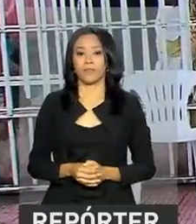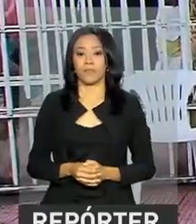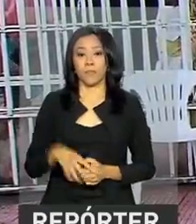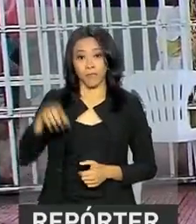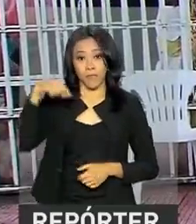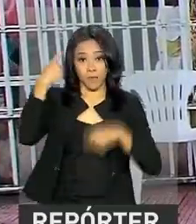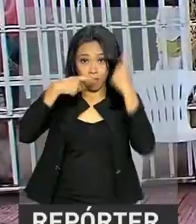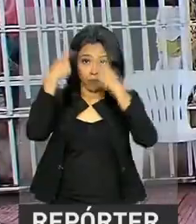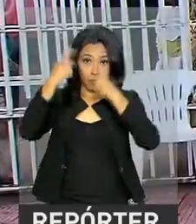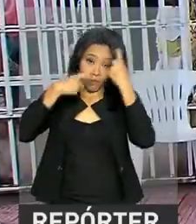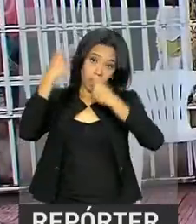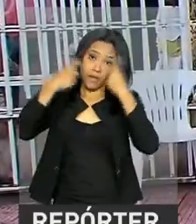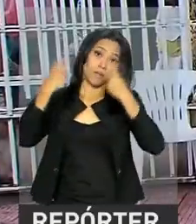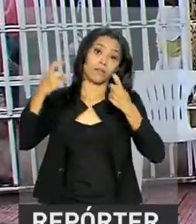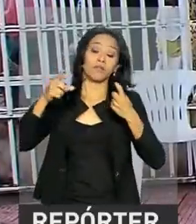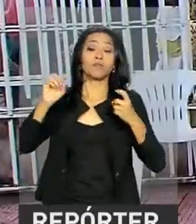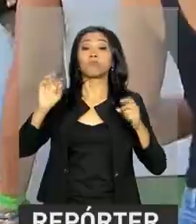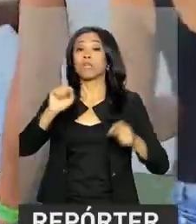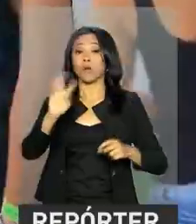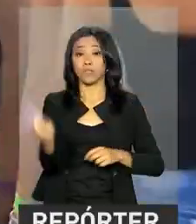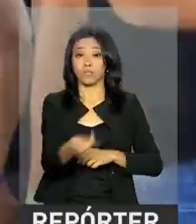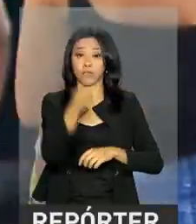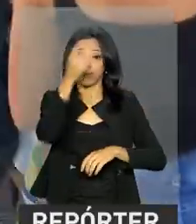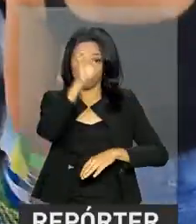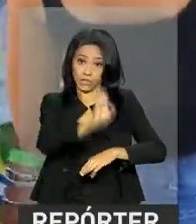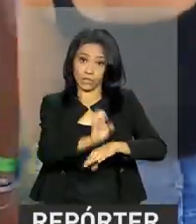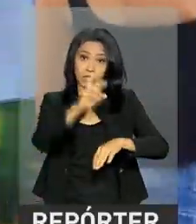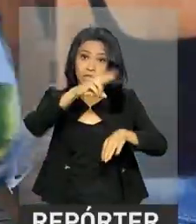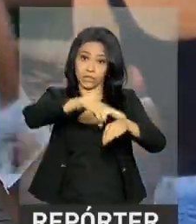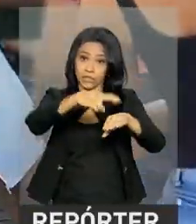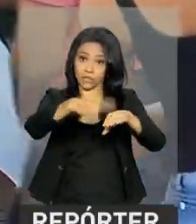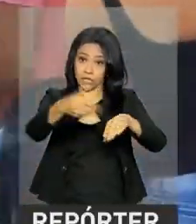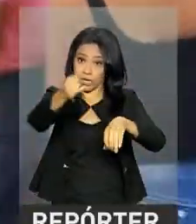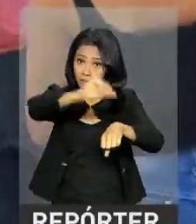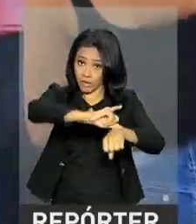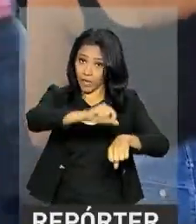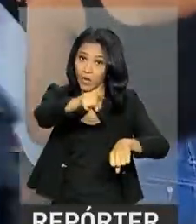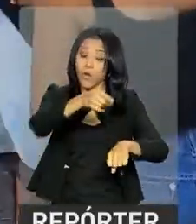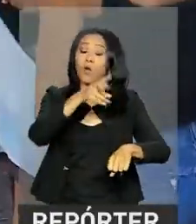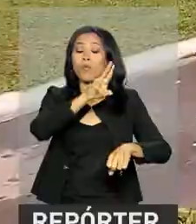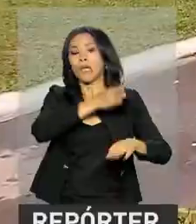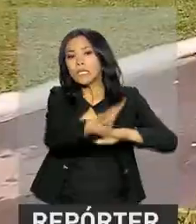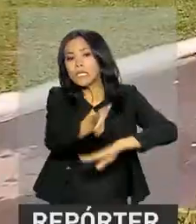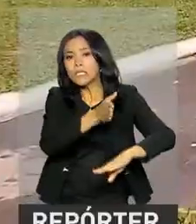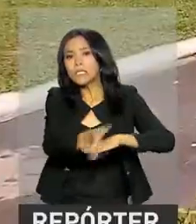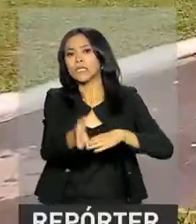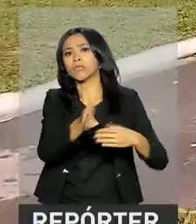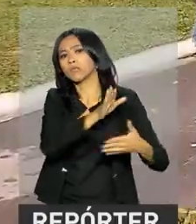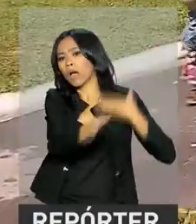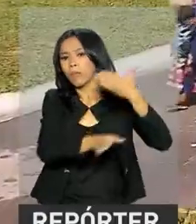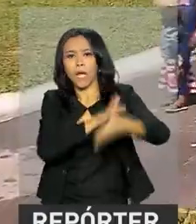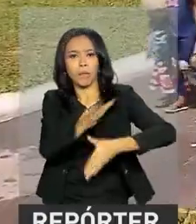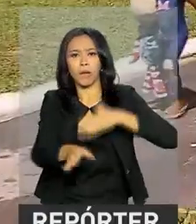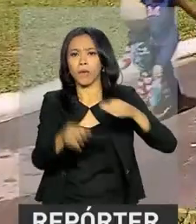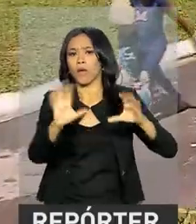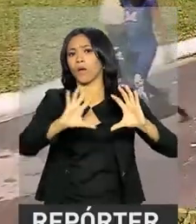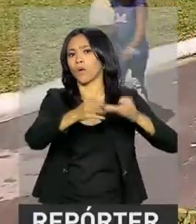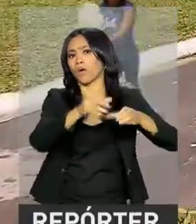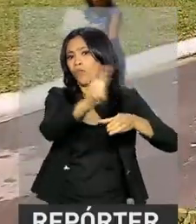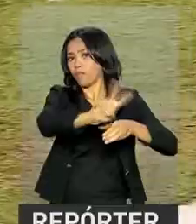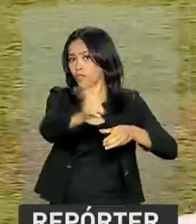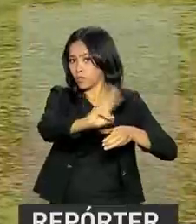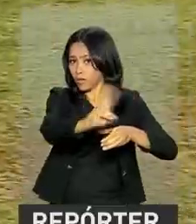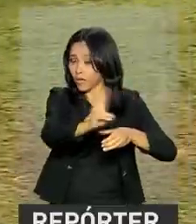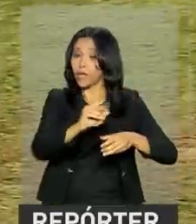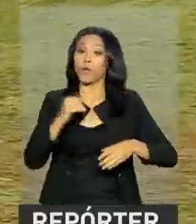Preocupado com o agravamento da situação em Roraima por conta do aumento da entrada de venezuelanos no Brasil, o governo federal organizou uma